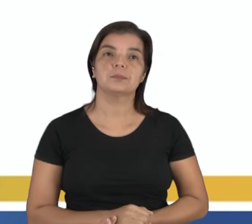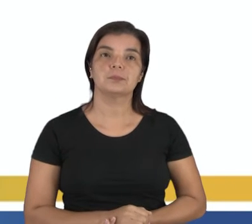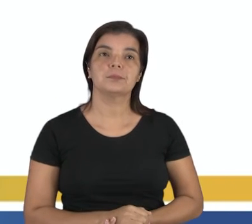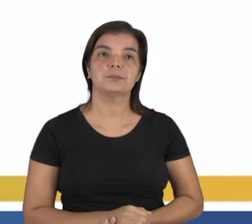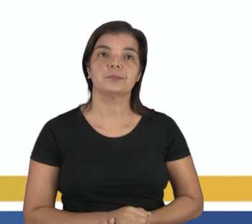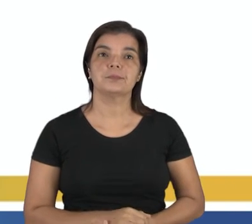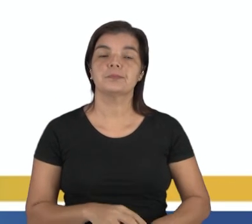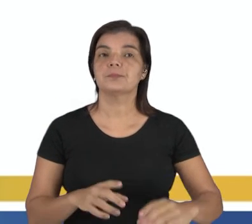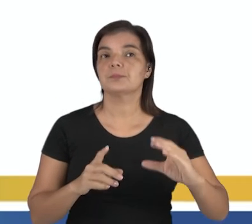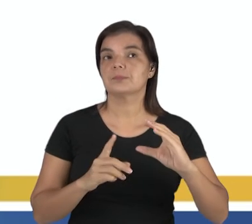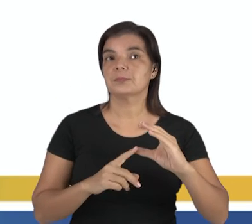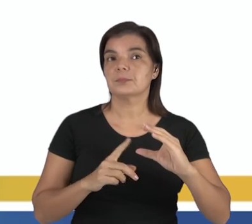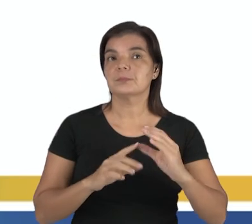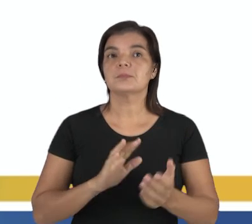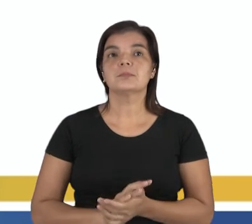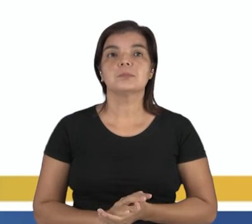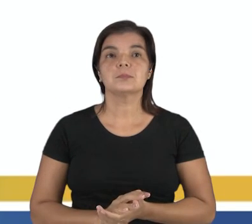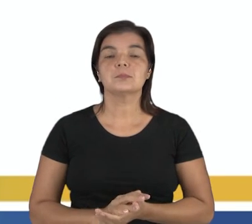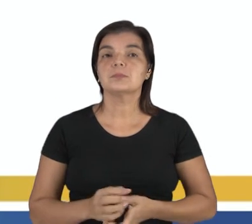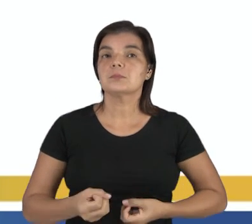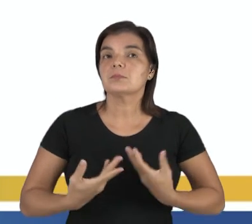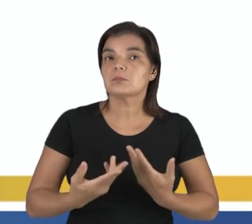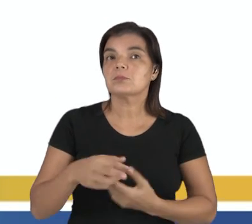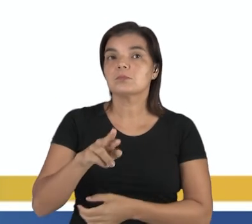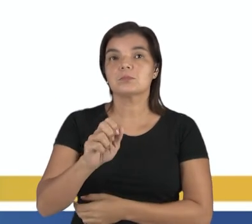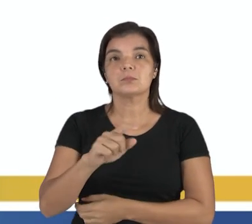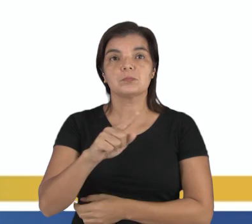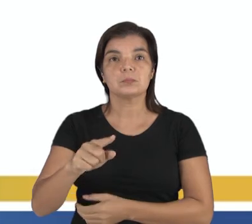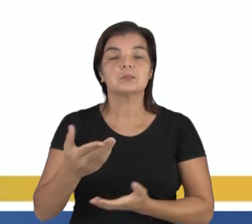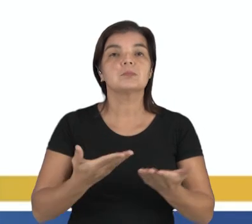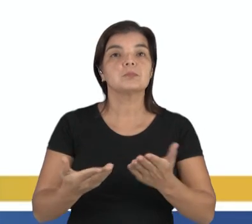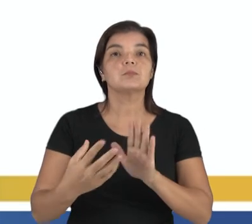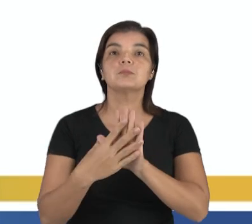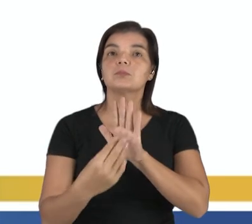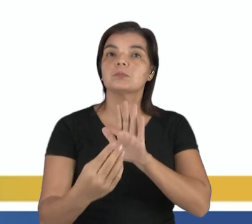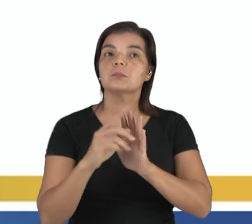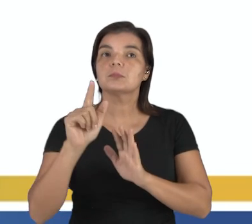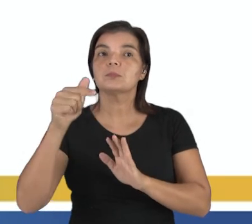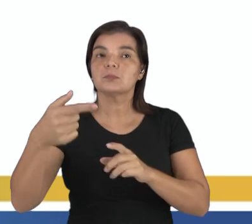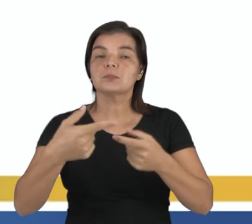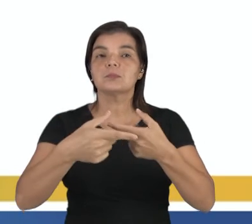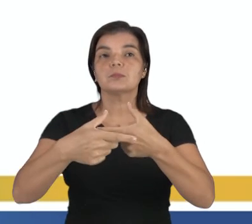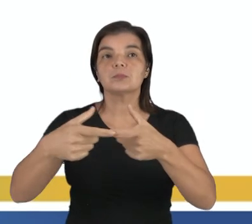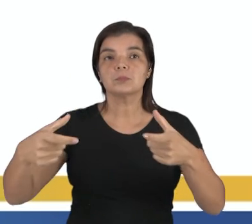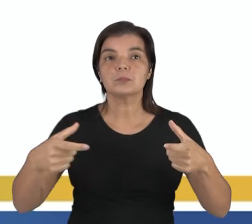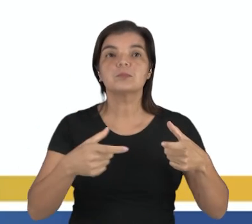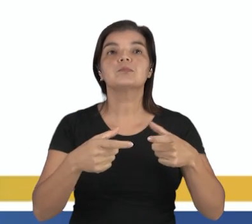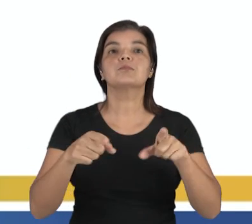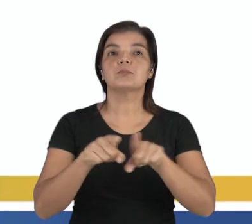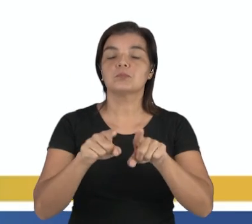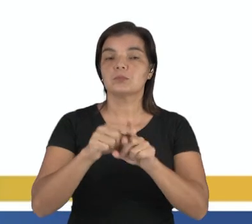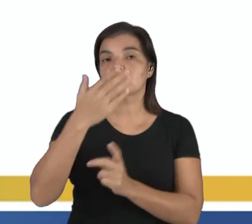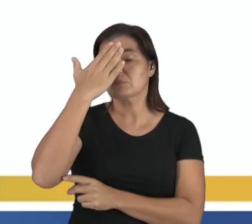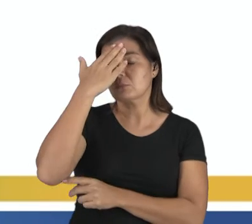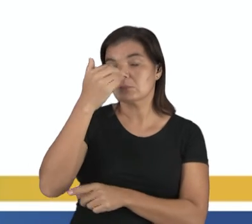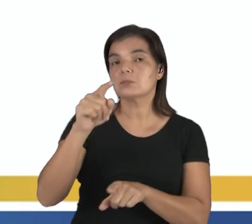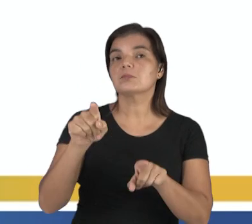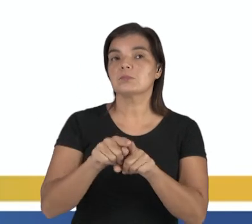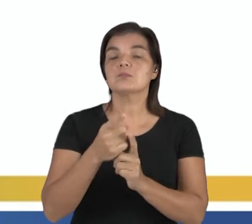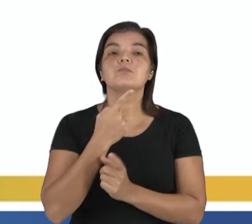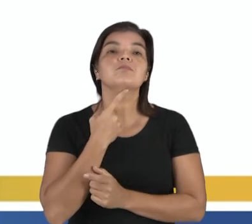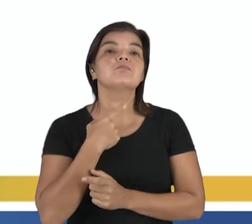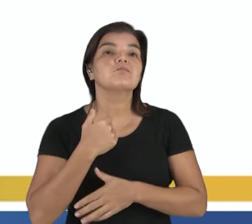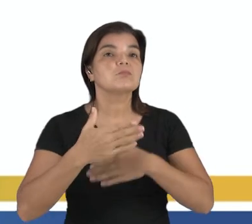da filosofia. C. Ser a expressão da razão e servir de modelo para outras áreas do saber que